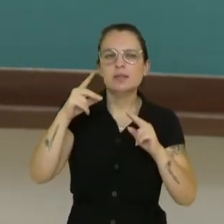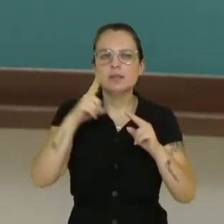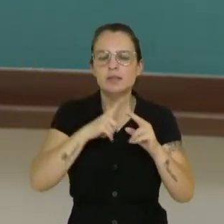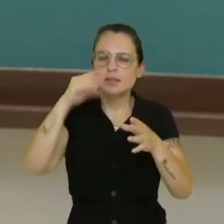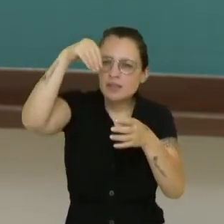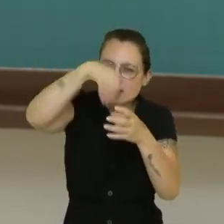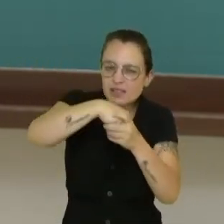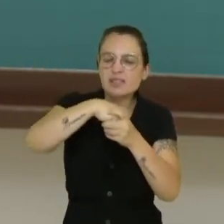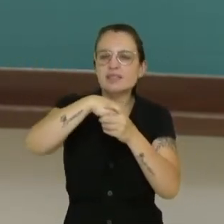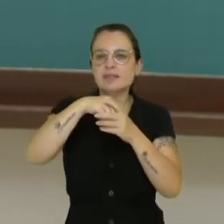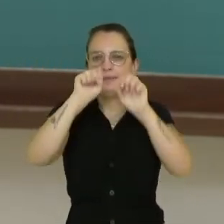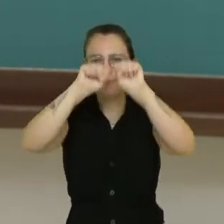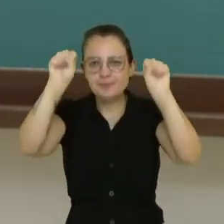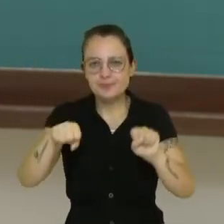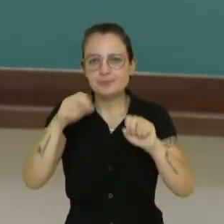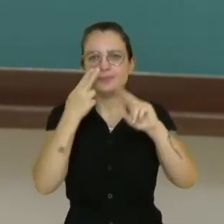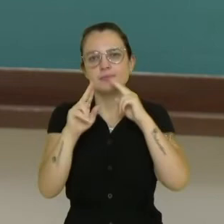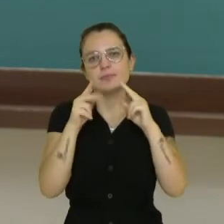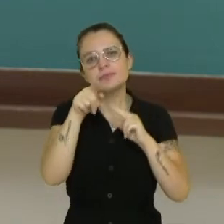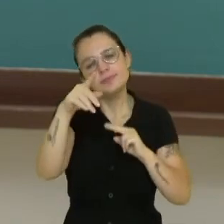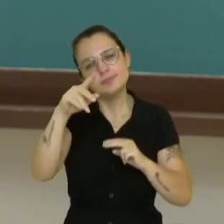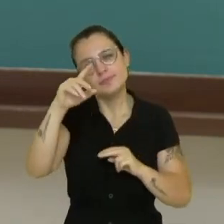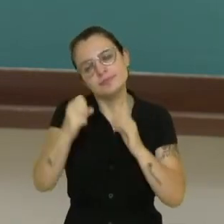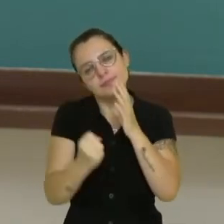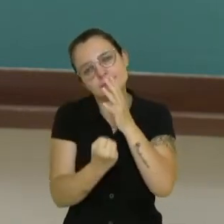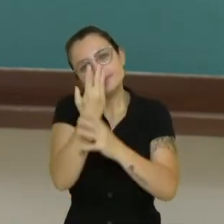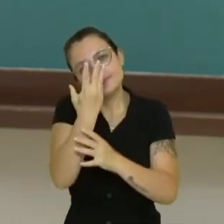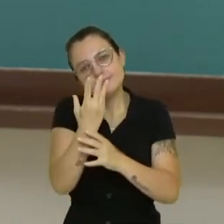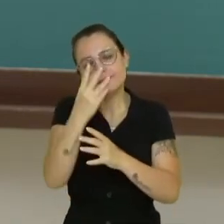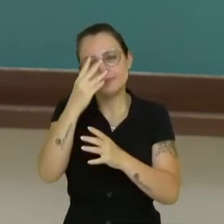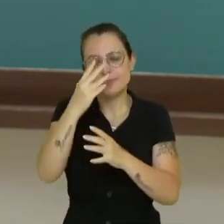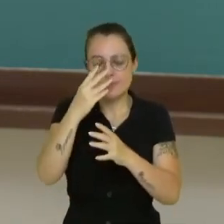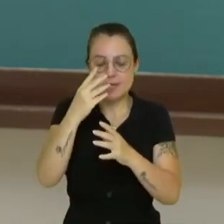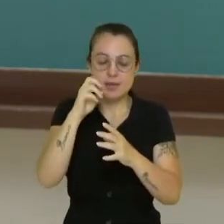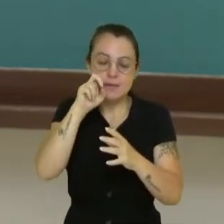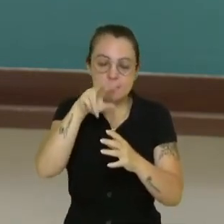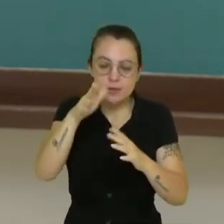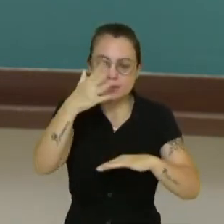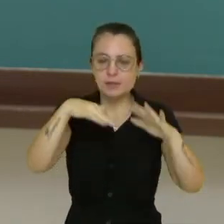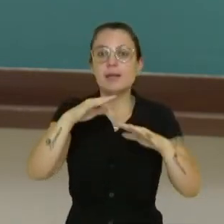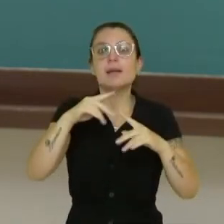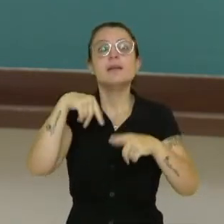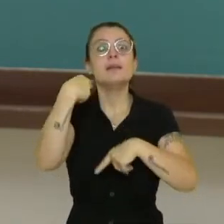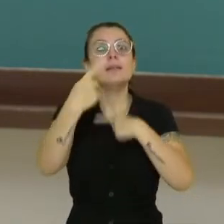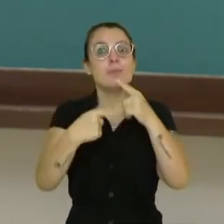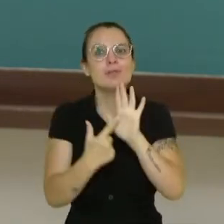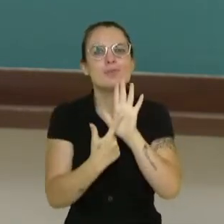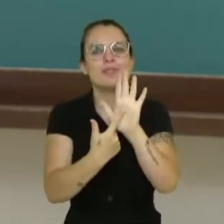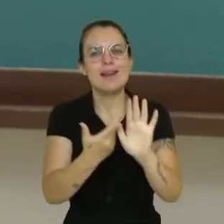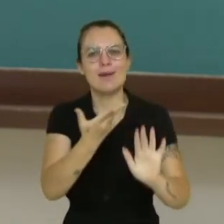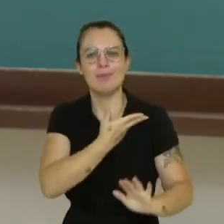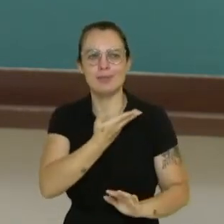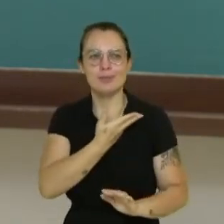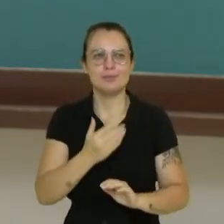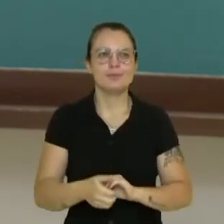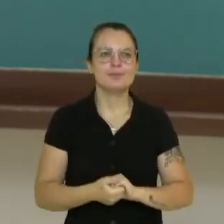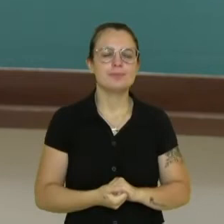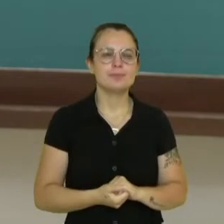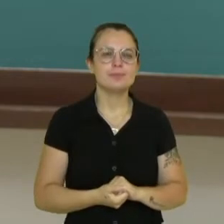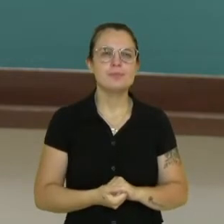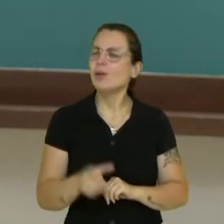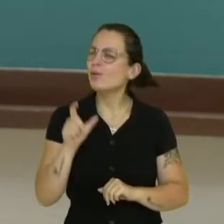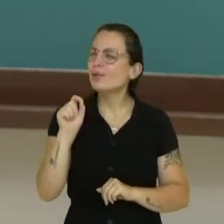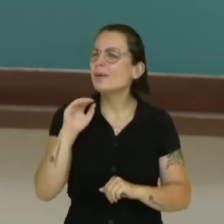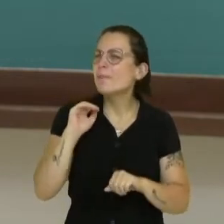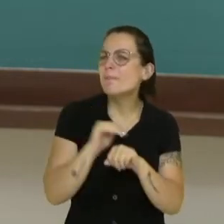sistema musical para que você se encontre na sua criação e depois propor essa brincadeira para os seus colegas. Mas o interessante